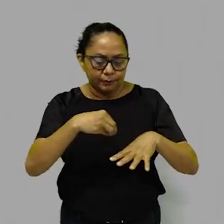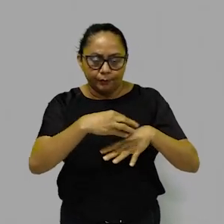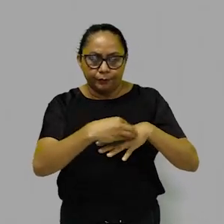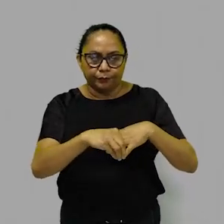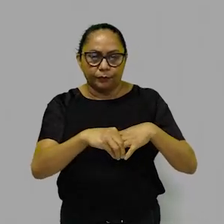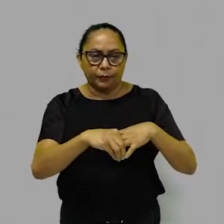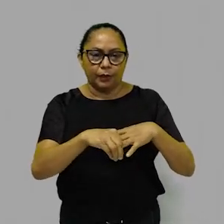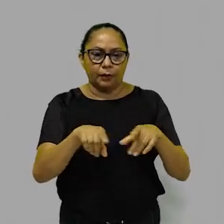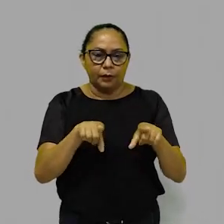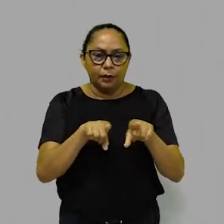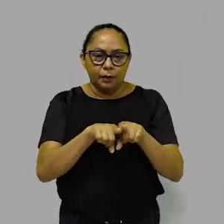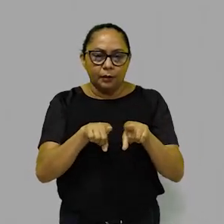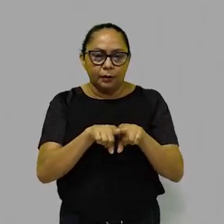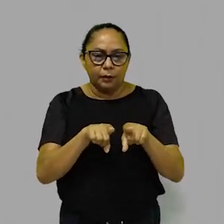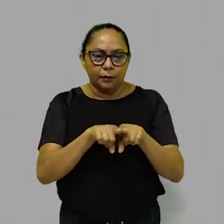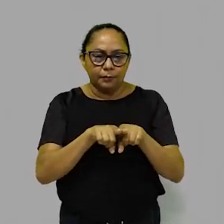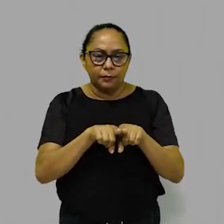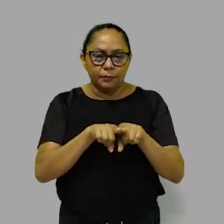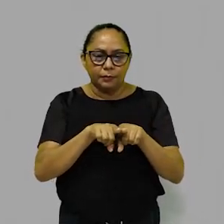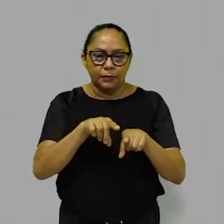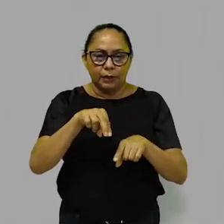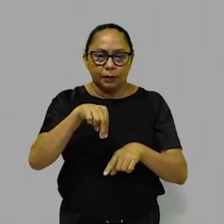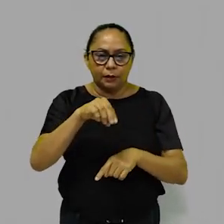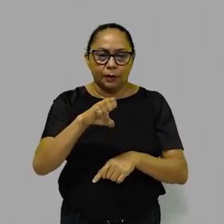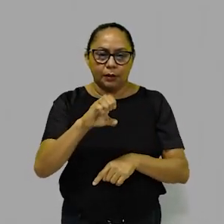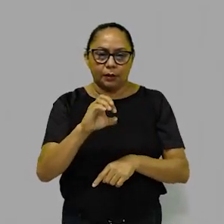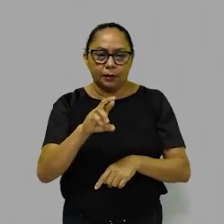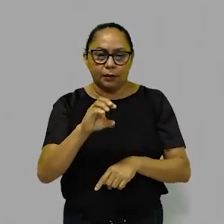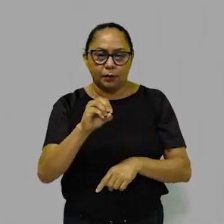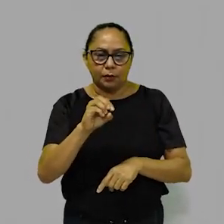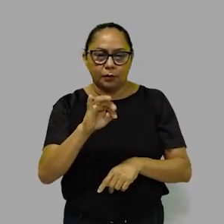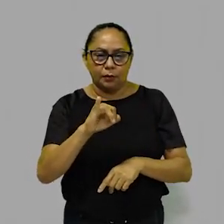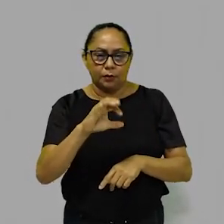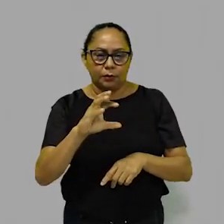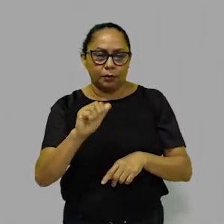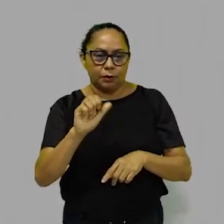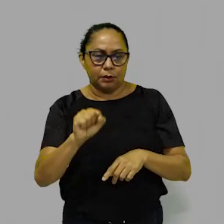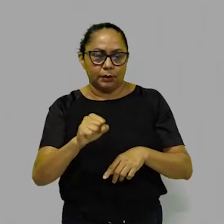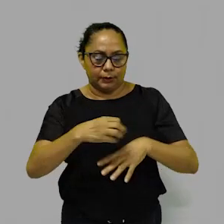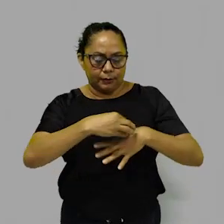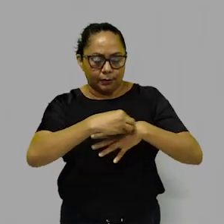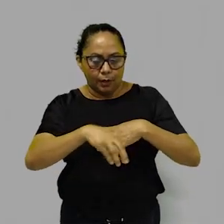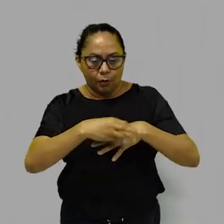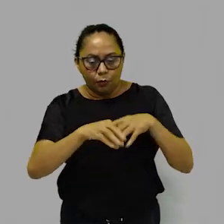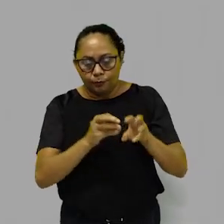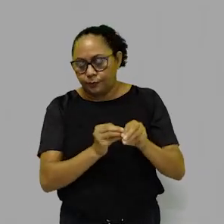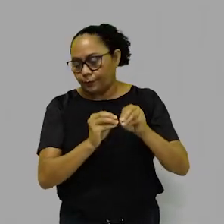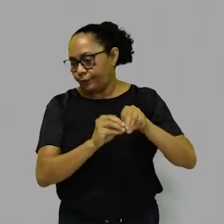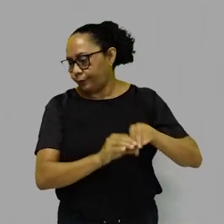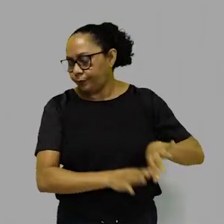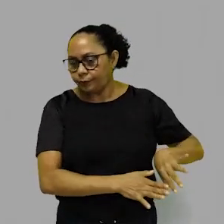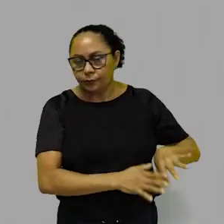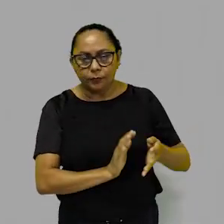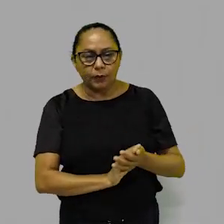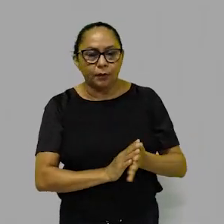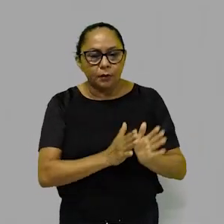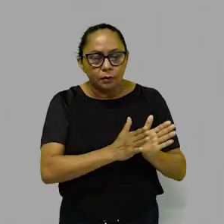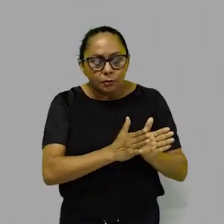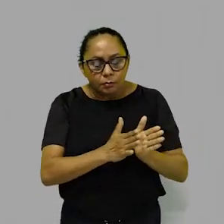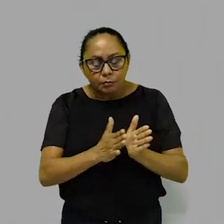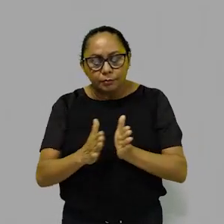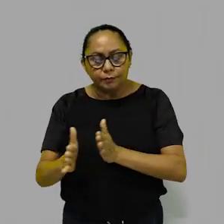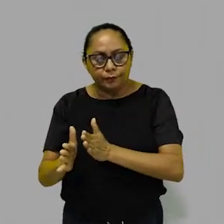e necróticas. Ou seja, as células mortas serão destruídas. Durante o processo